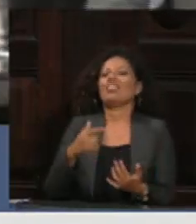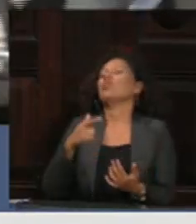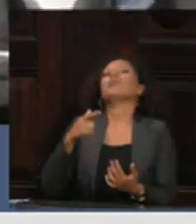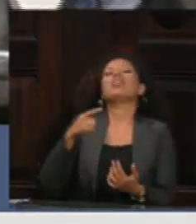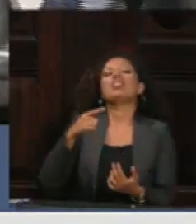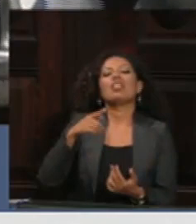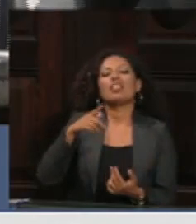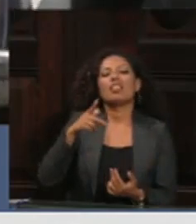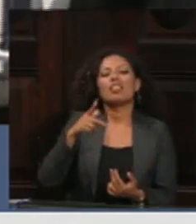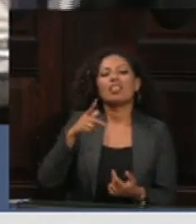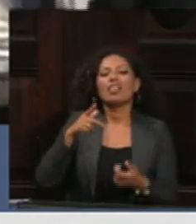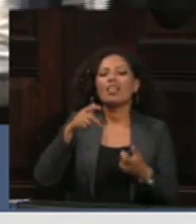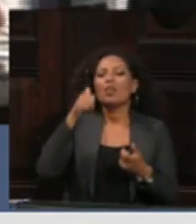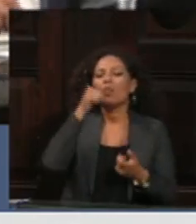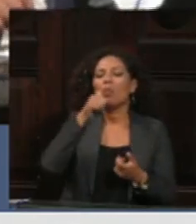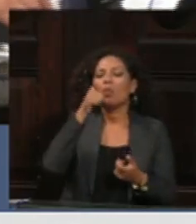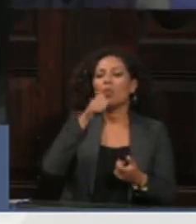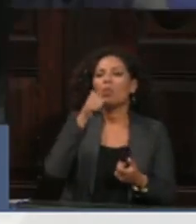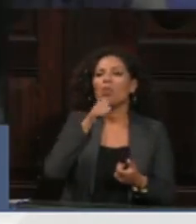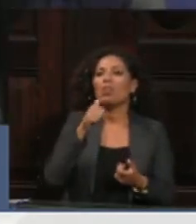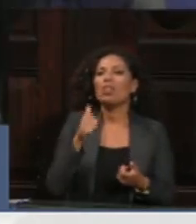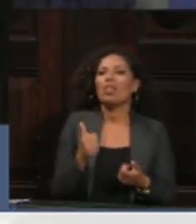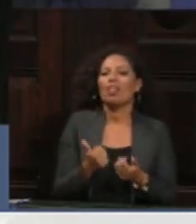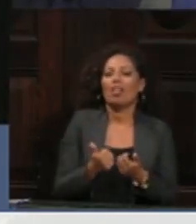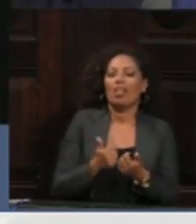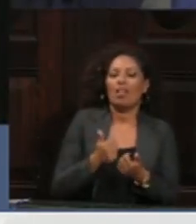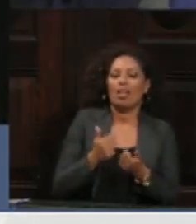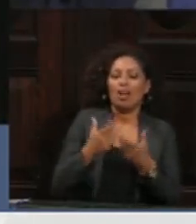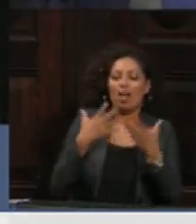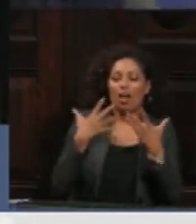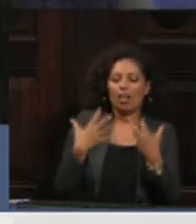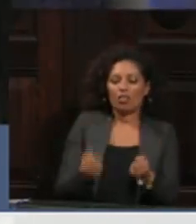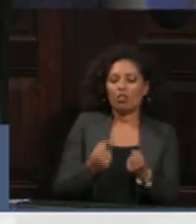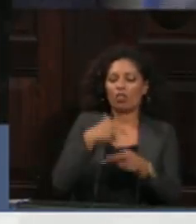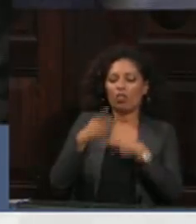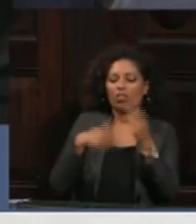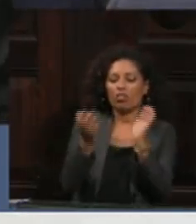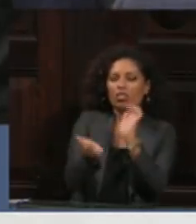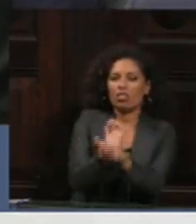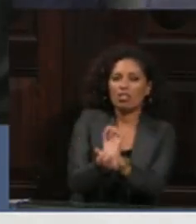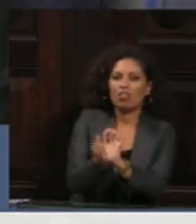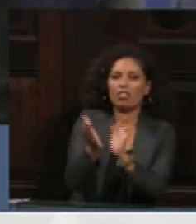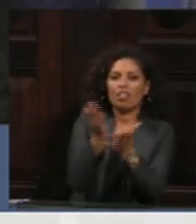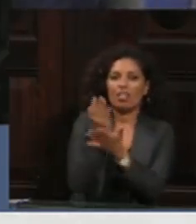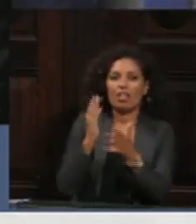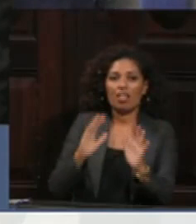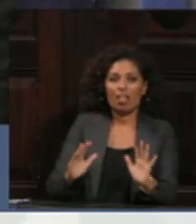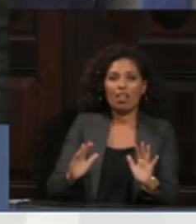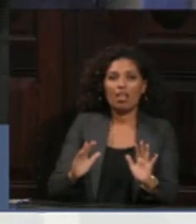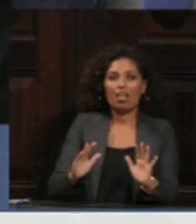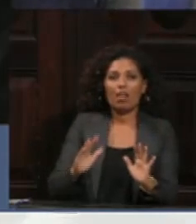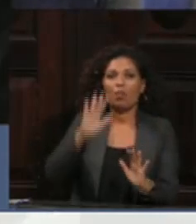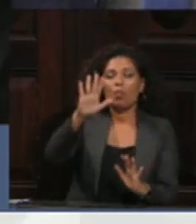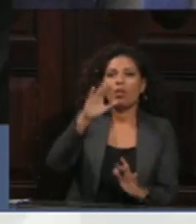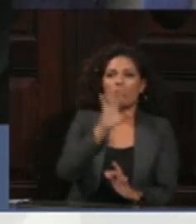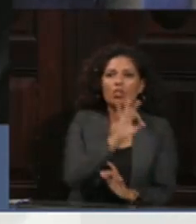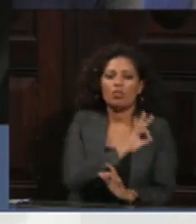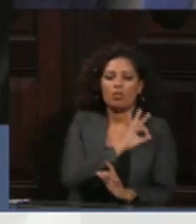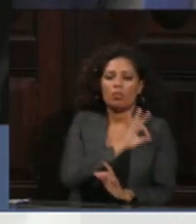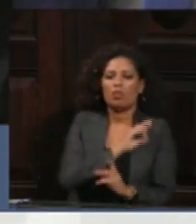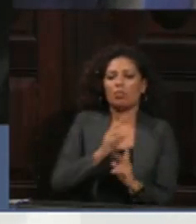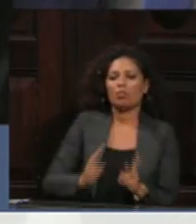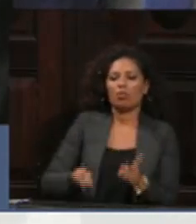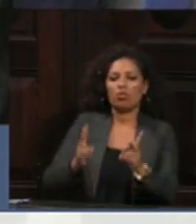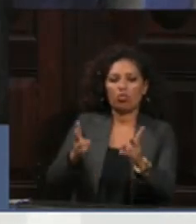Presidente, agora, presidente da Marina. Presidente, hoje pela manhã participamos de uma